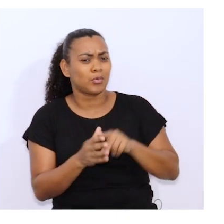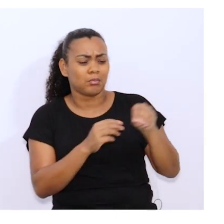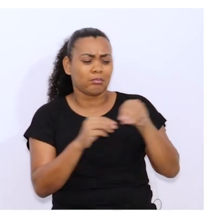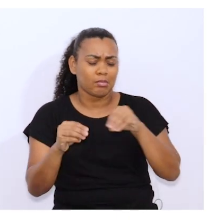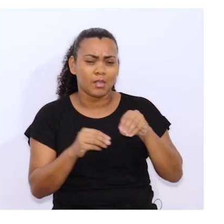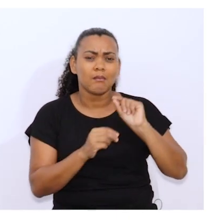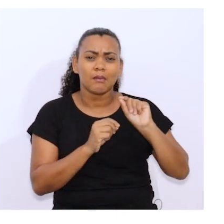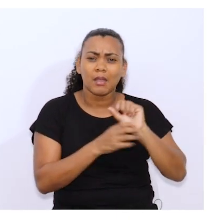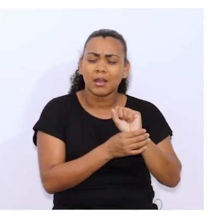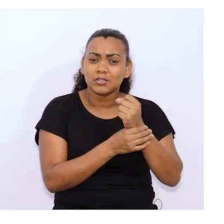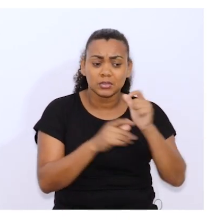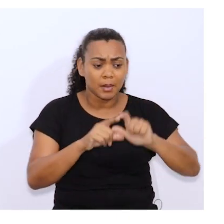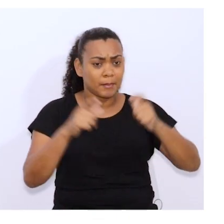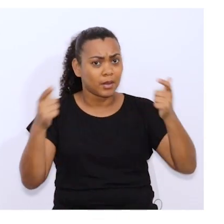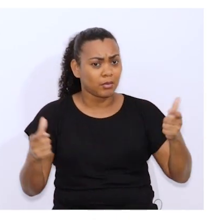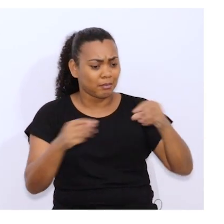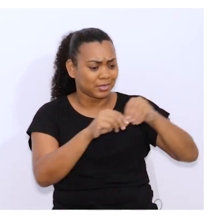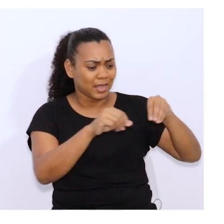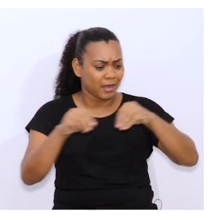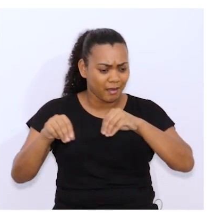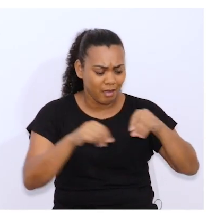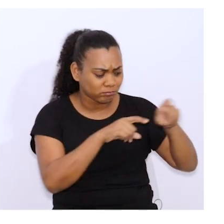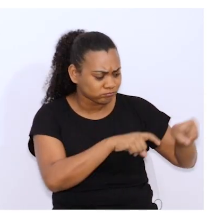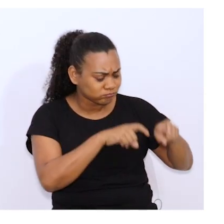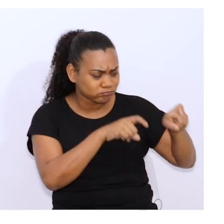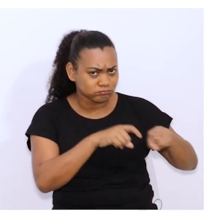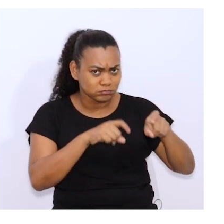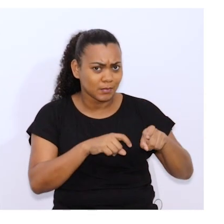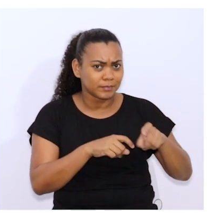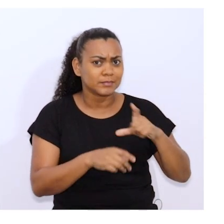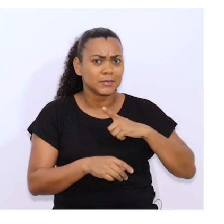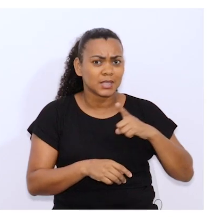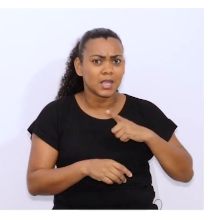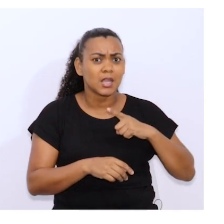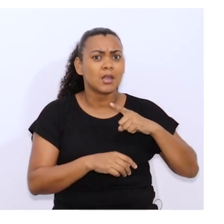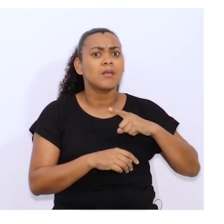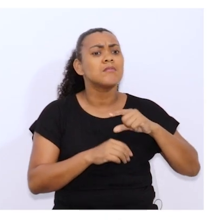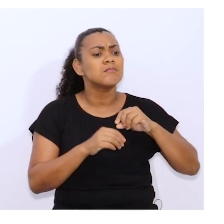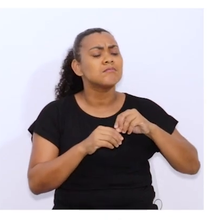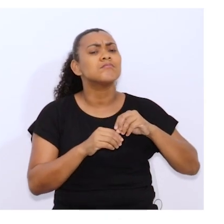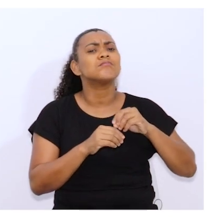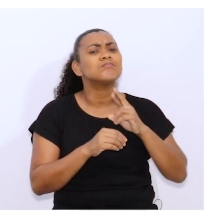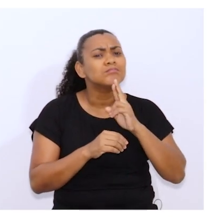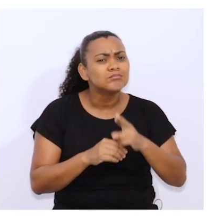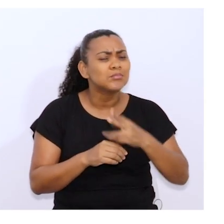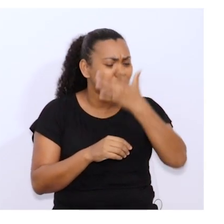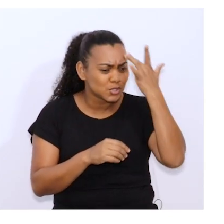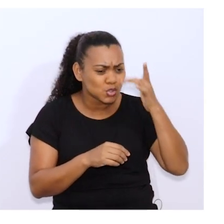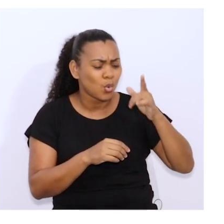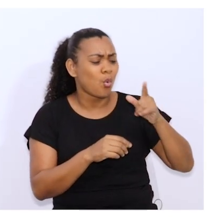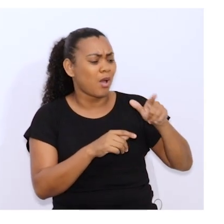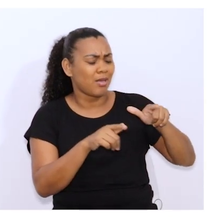de garantir que a maior parte das terras agricultáveis encontre-se nas mãos de uma quantidade correspondente de